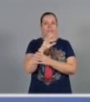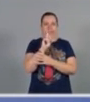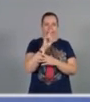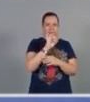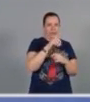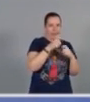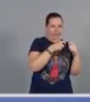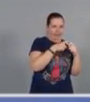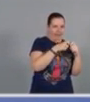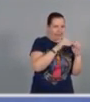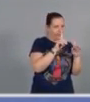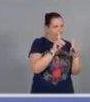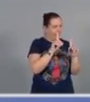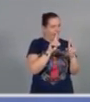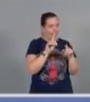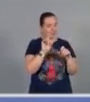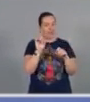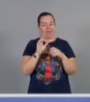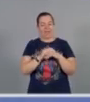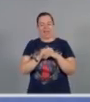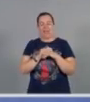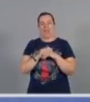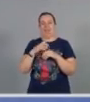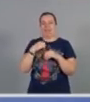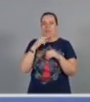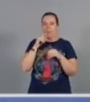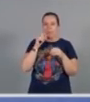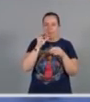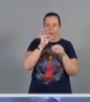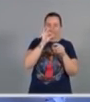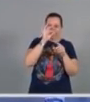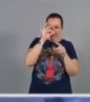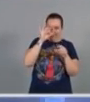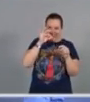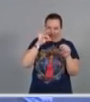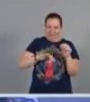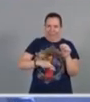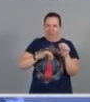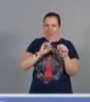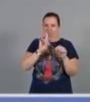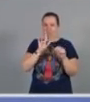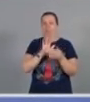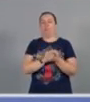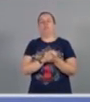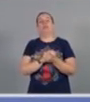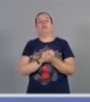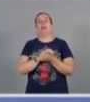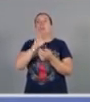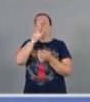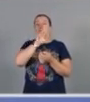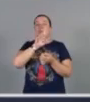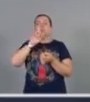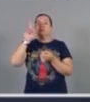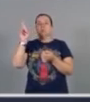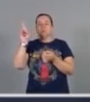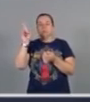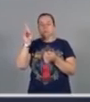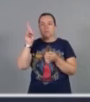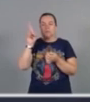mãe o que Valley da minha concepção Qual é o senhor